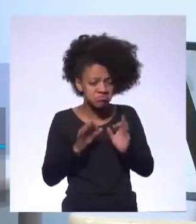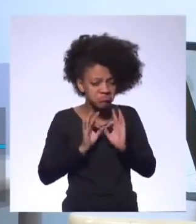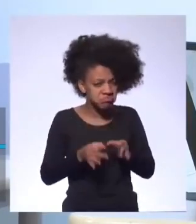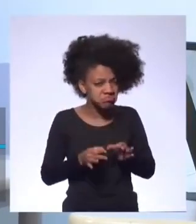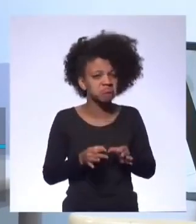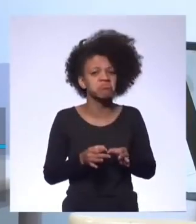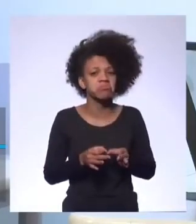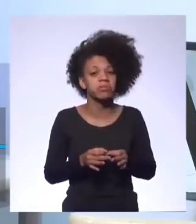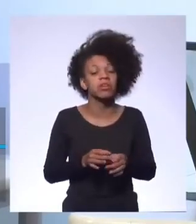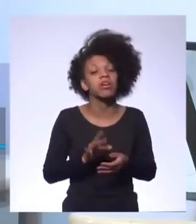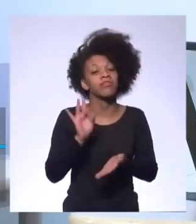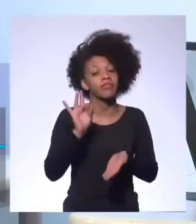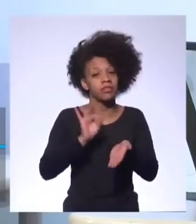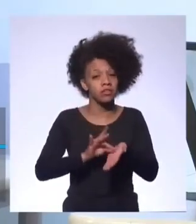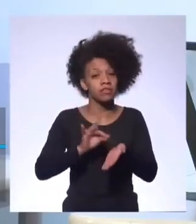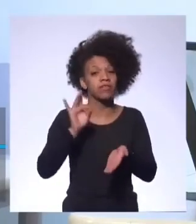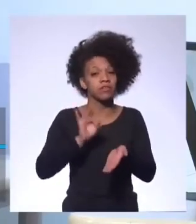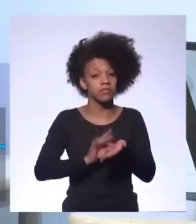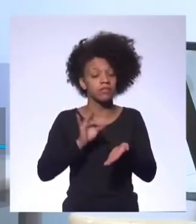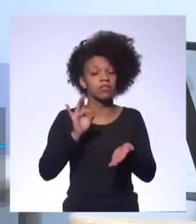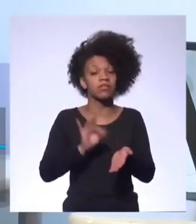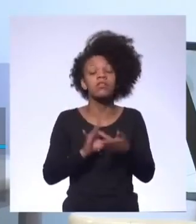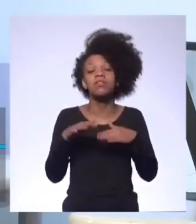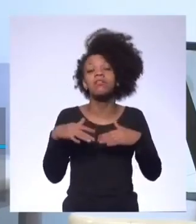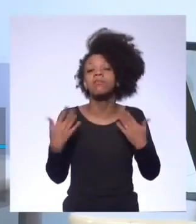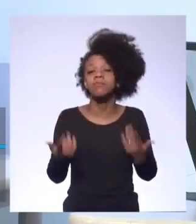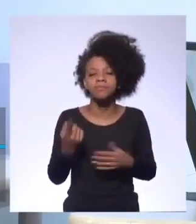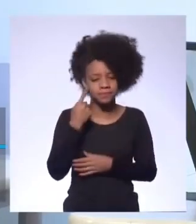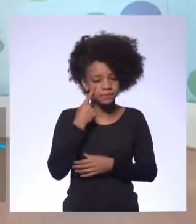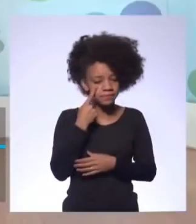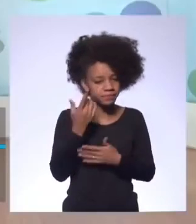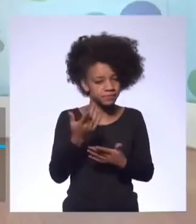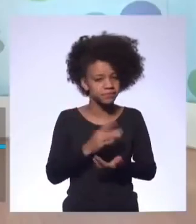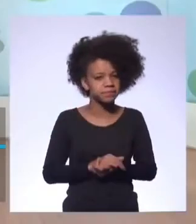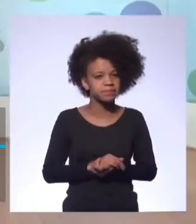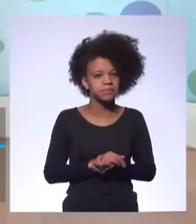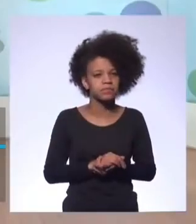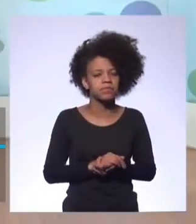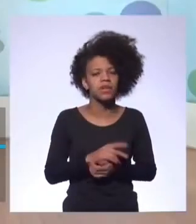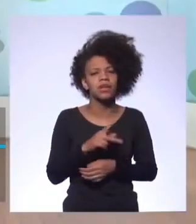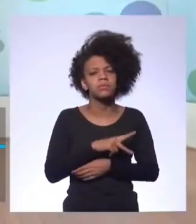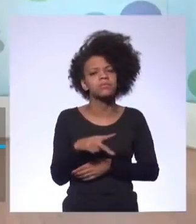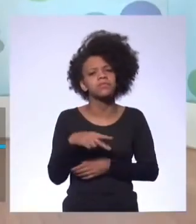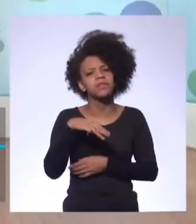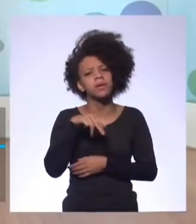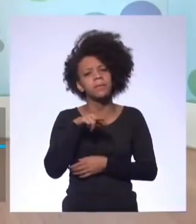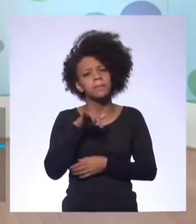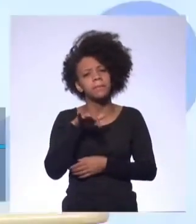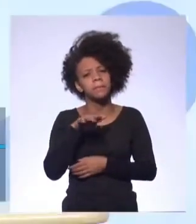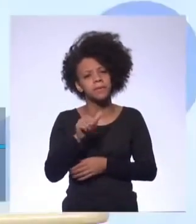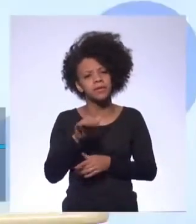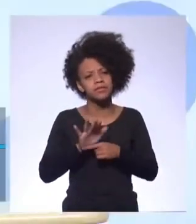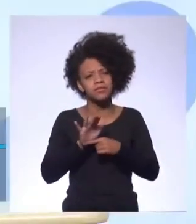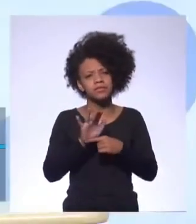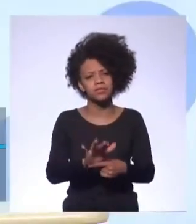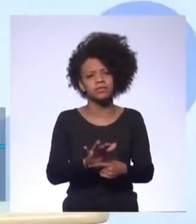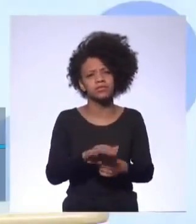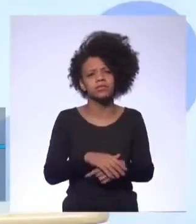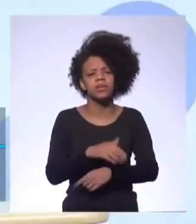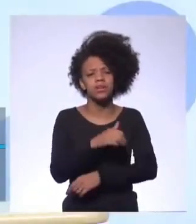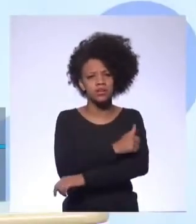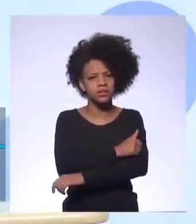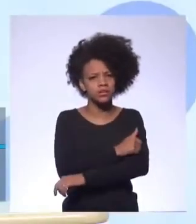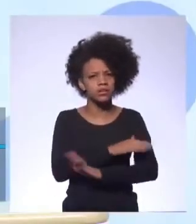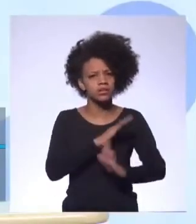Andréia. Verdadeiro, verdadeiro, verdadeiro. E aí? Vamos lá, já vou falar. É a Promárcia, eu vou ajudar a Promárcia aqui.